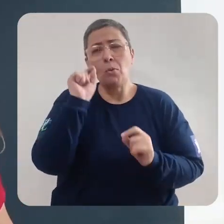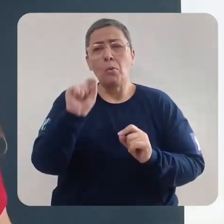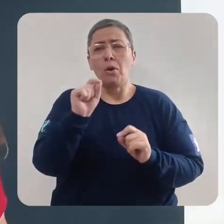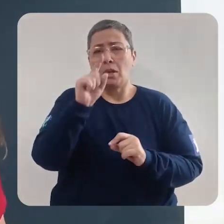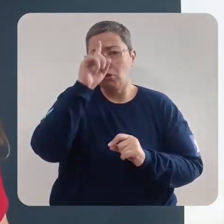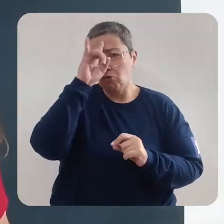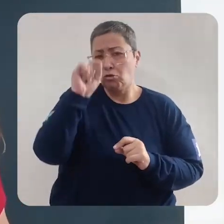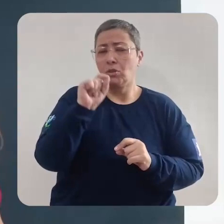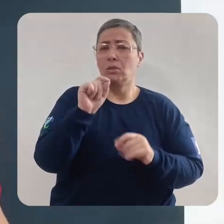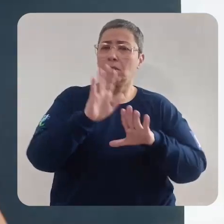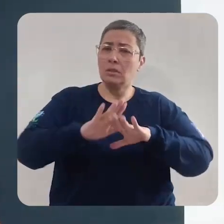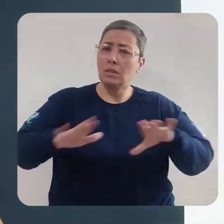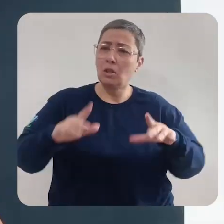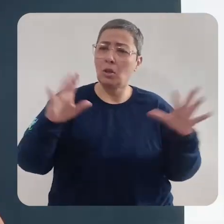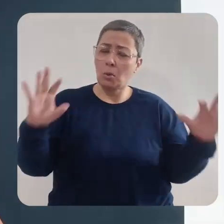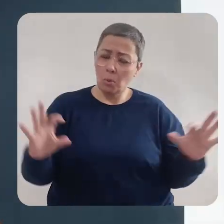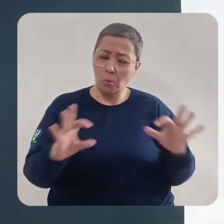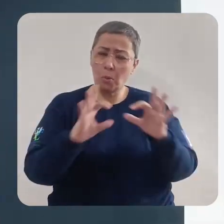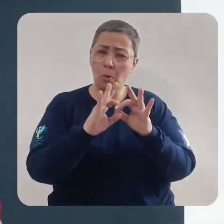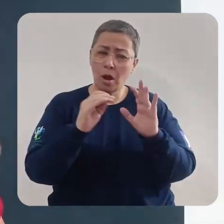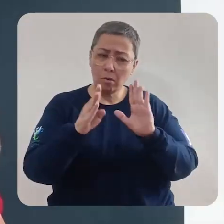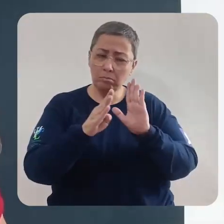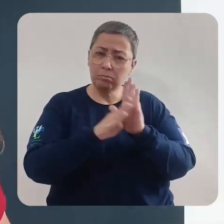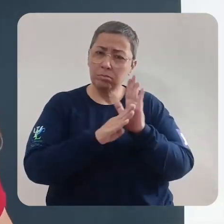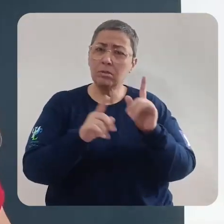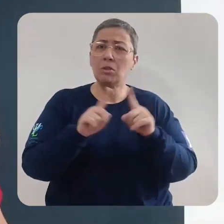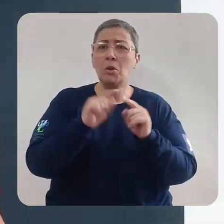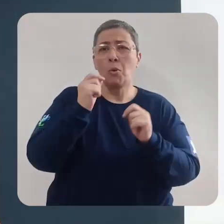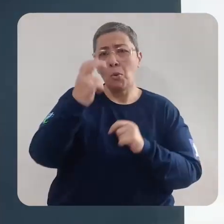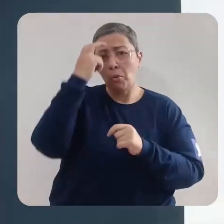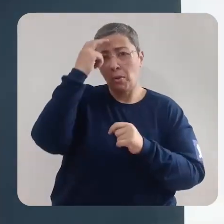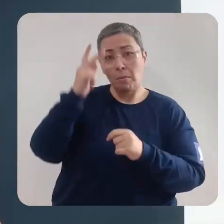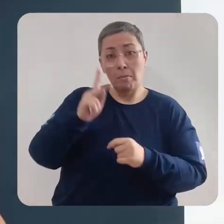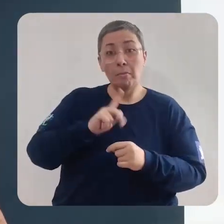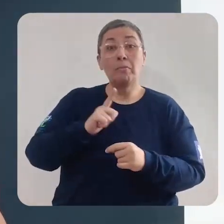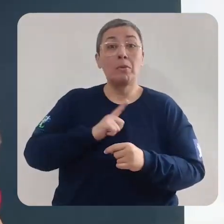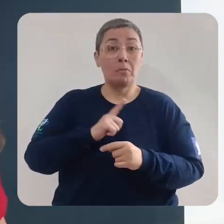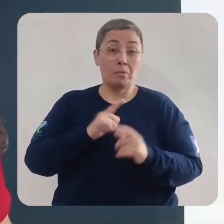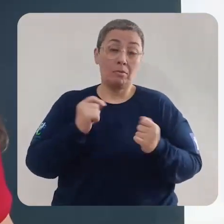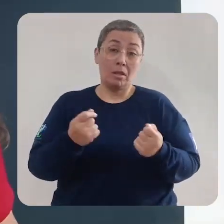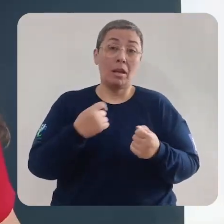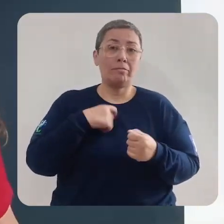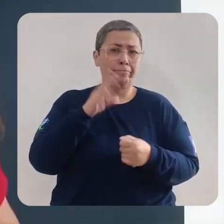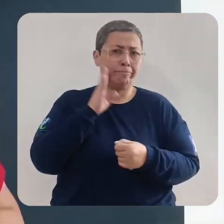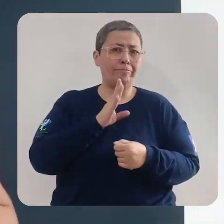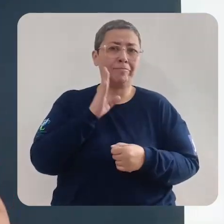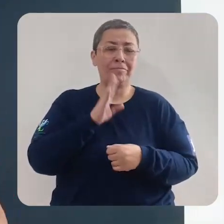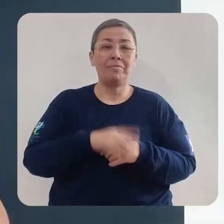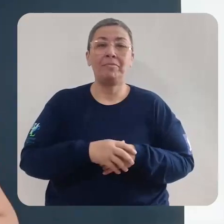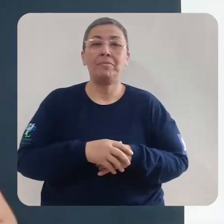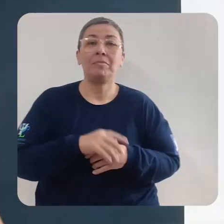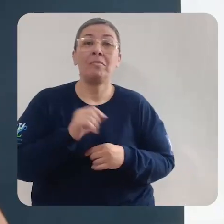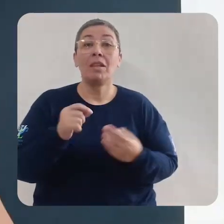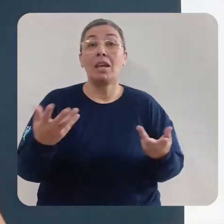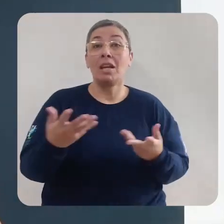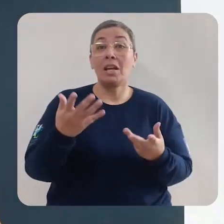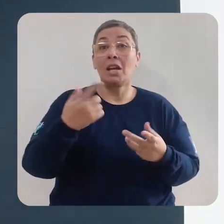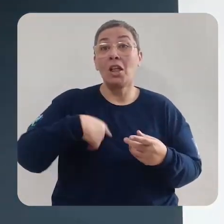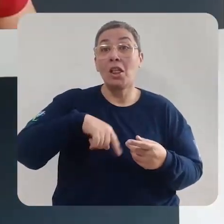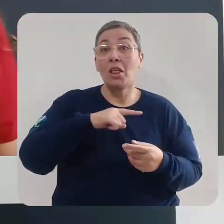se organizar pensando então no Dia da Criança com aquilo que relaciona a sua própria cultura. Isso é muito